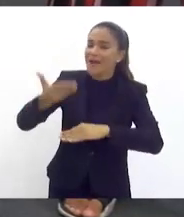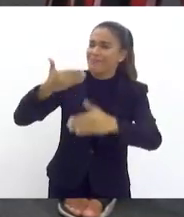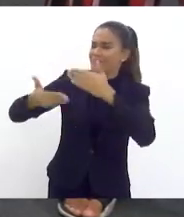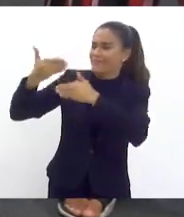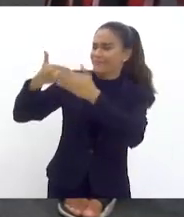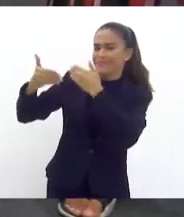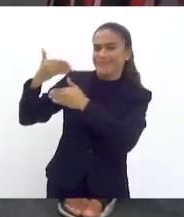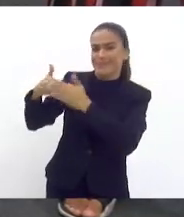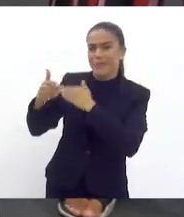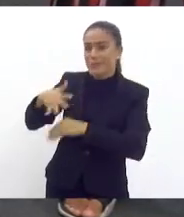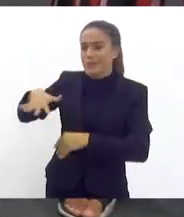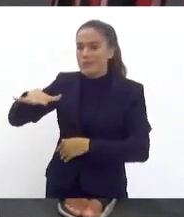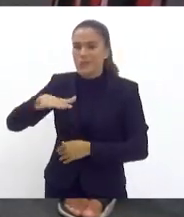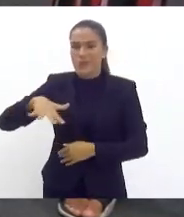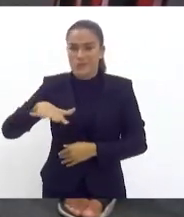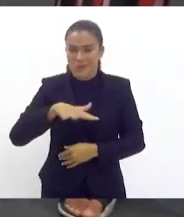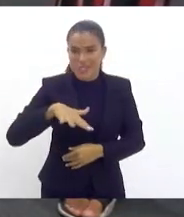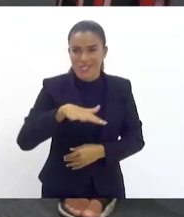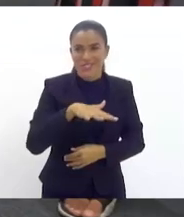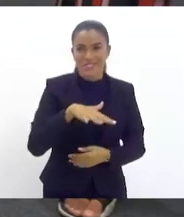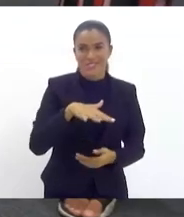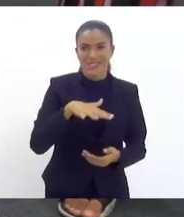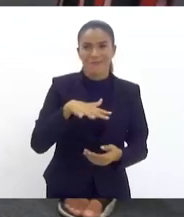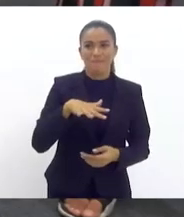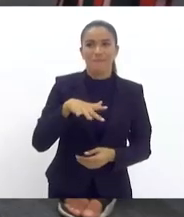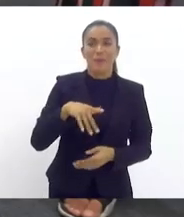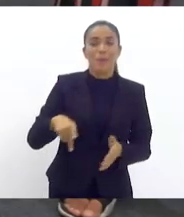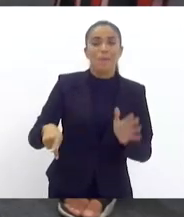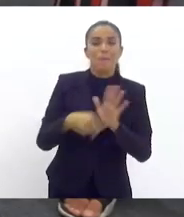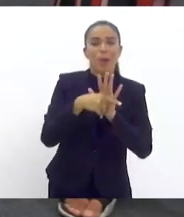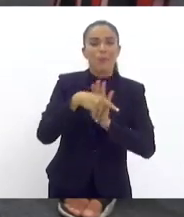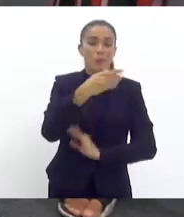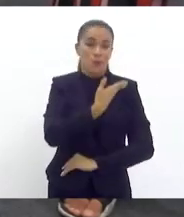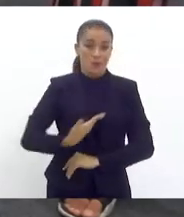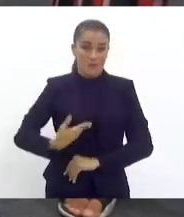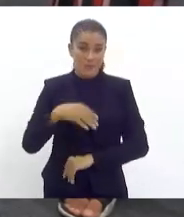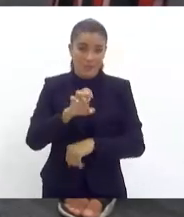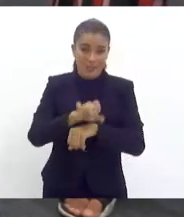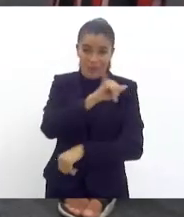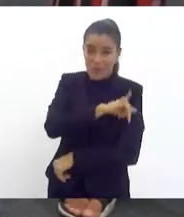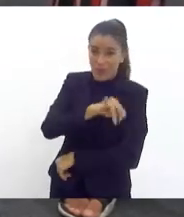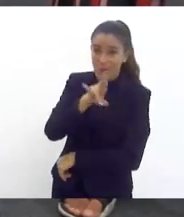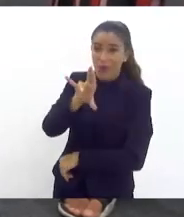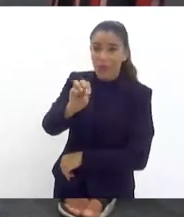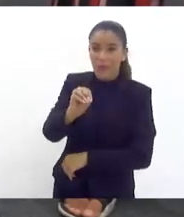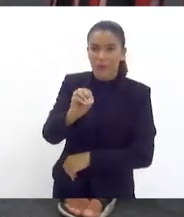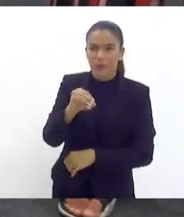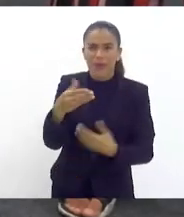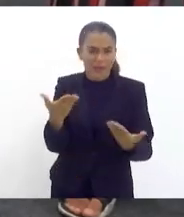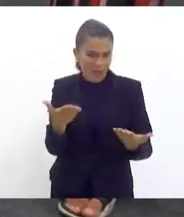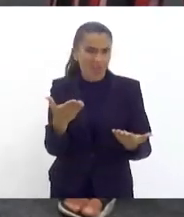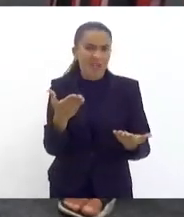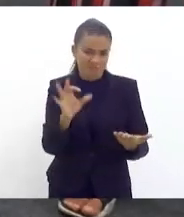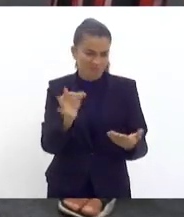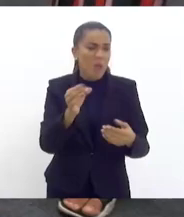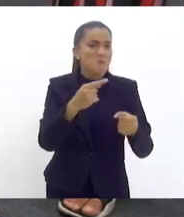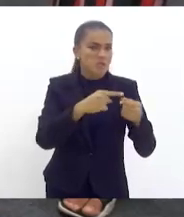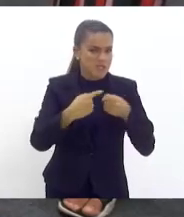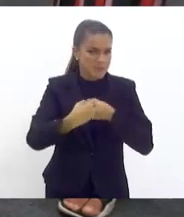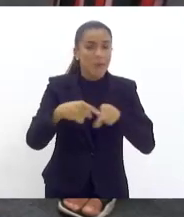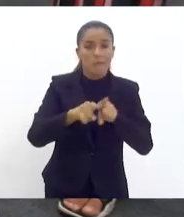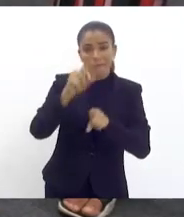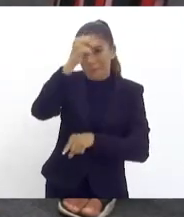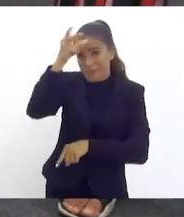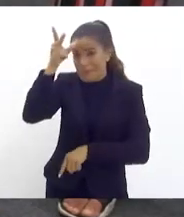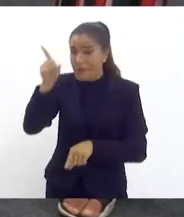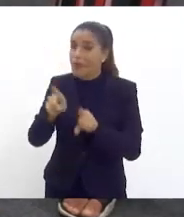desenvolvido nos espaços que são de propriedade do governo do Estado do Rio de Janeiro, de governos municipais e até mesmo